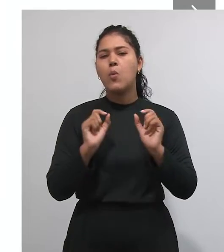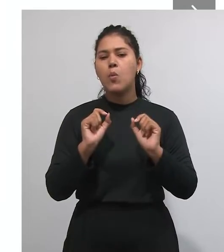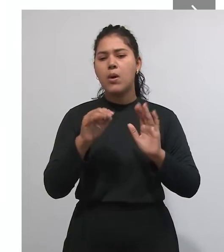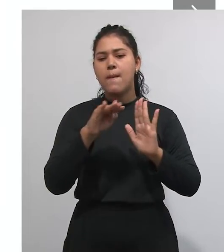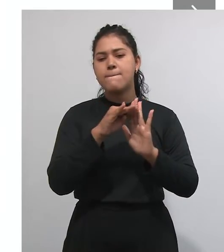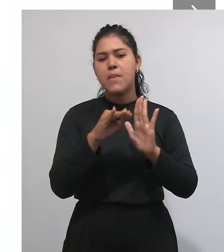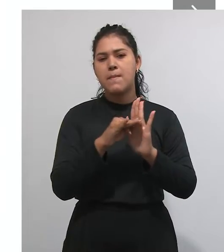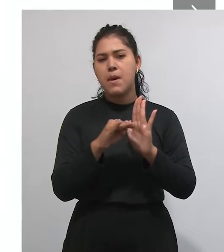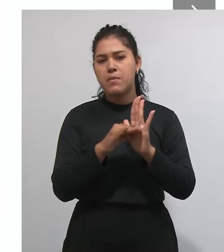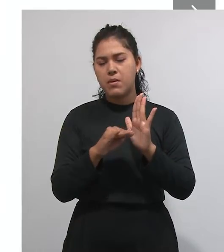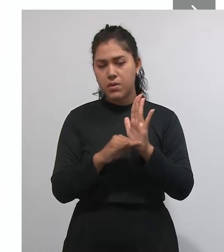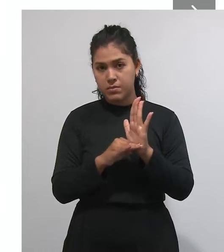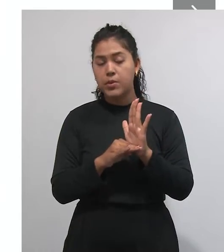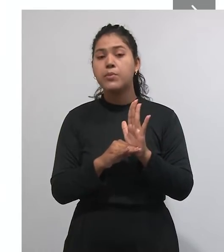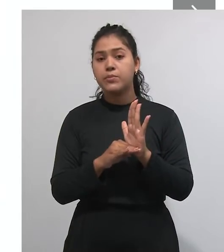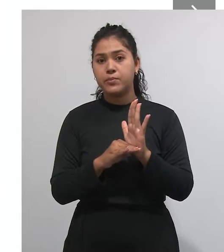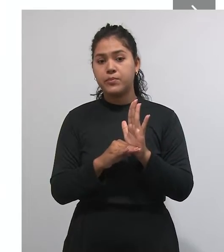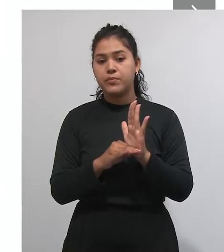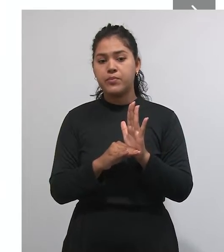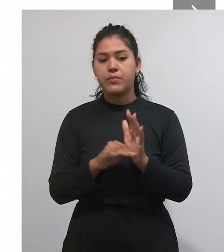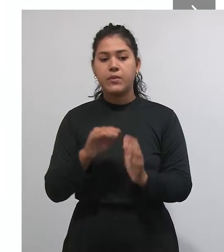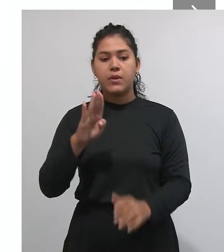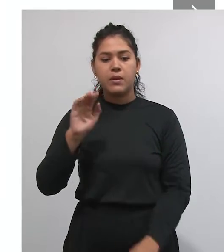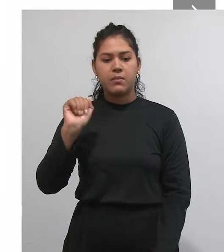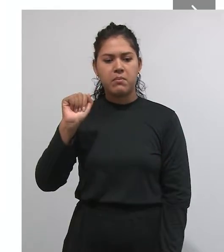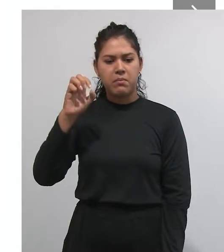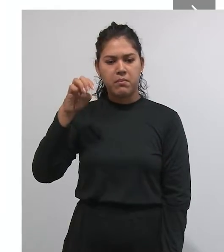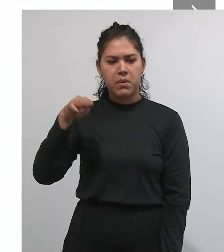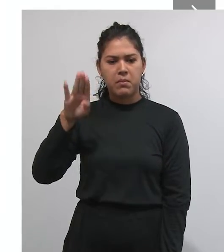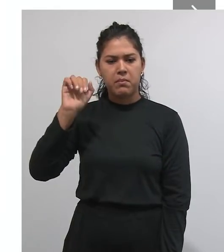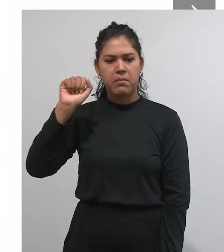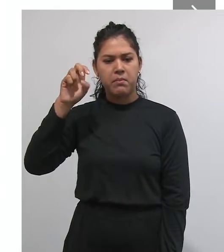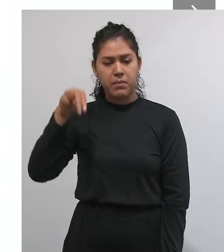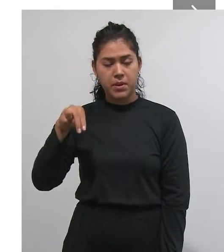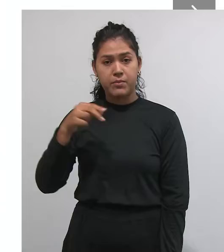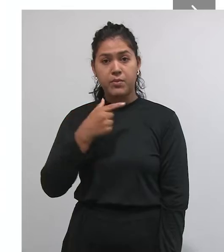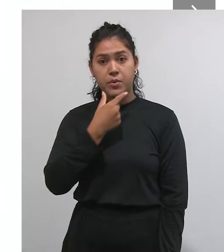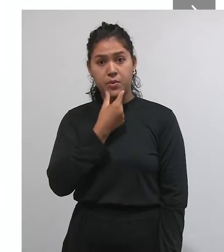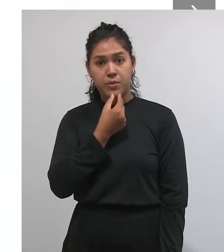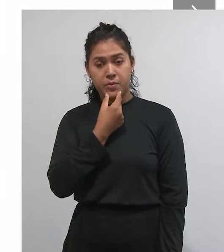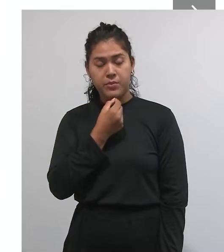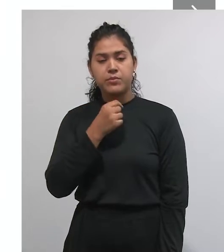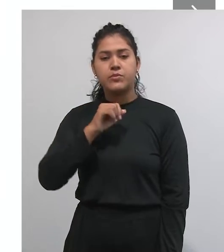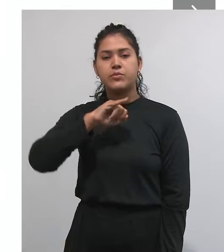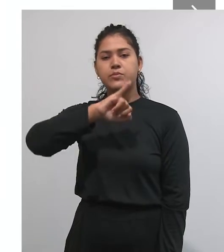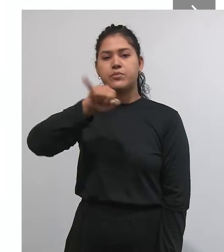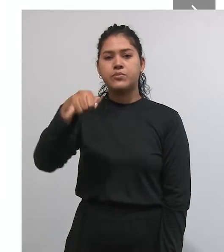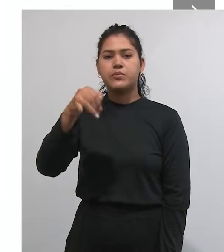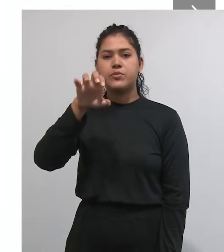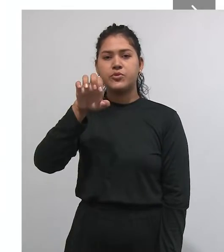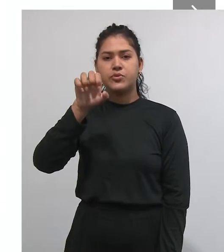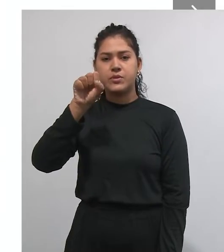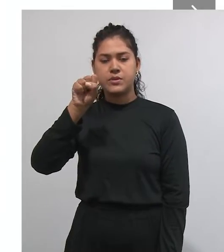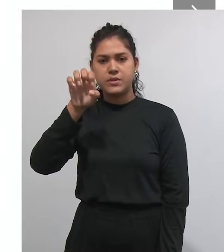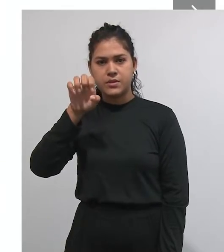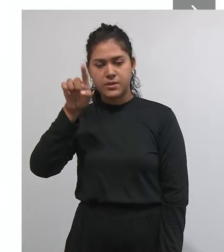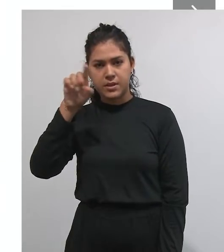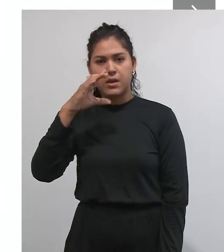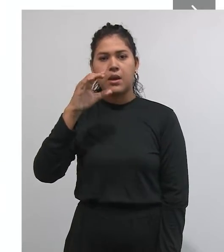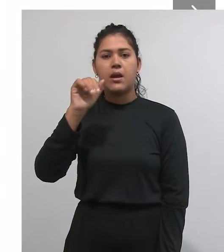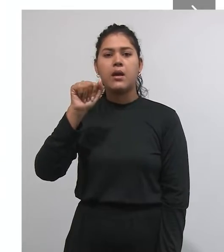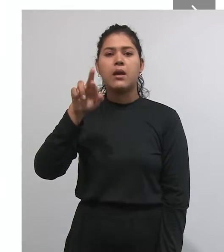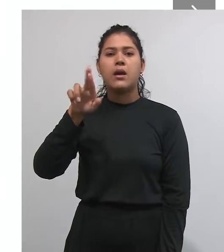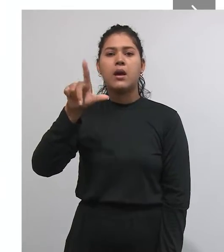trazem aqui especificamente, o Bambam, que é o José Carlos Libani em Organização e Gestão da Escola, Teoria